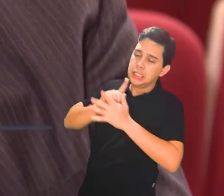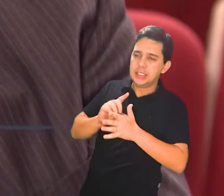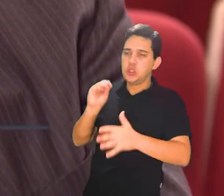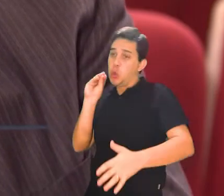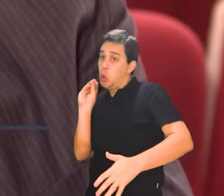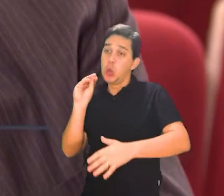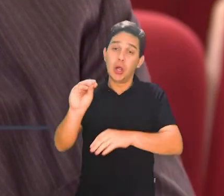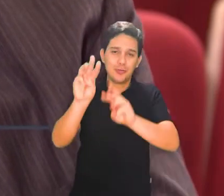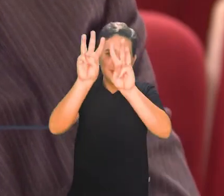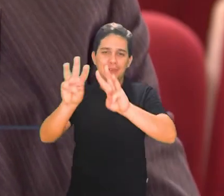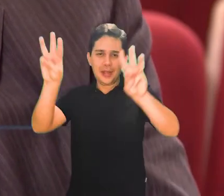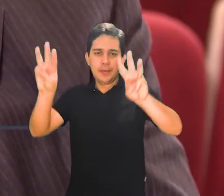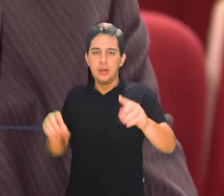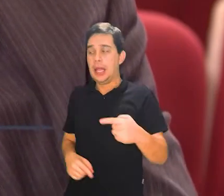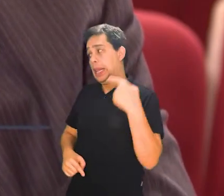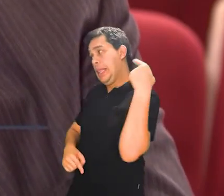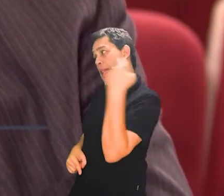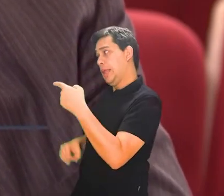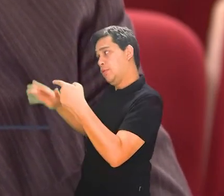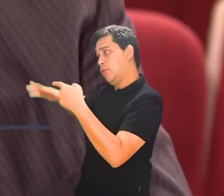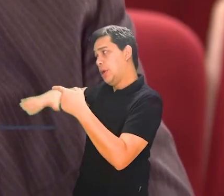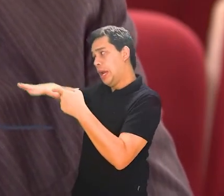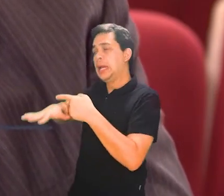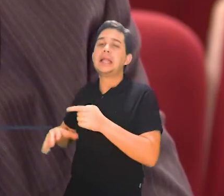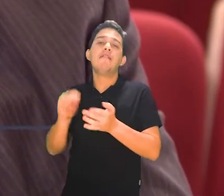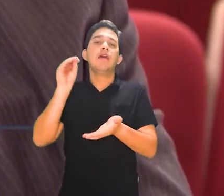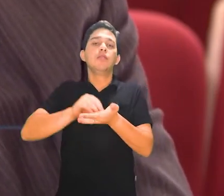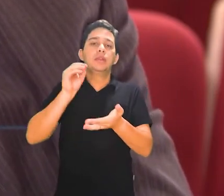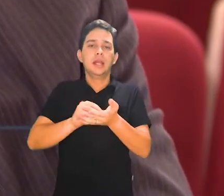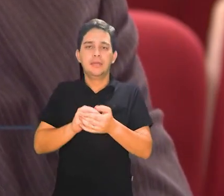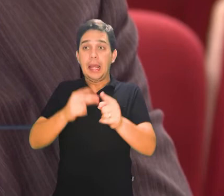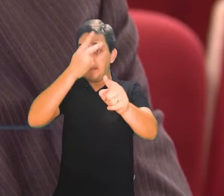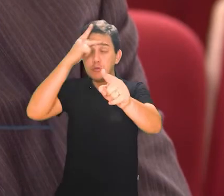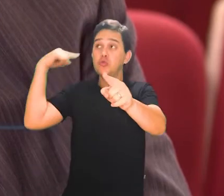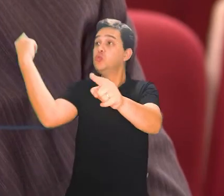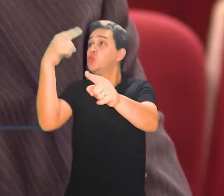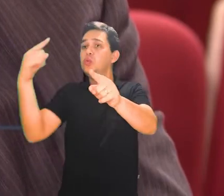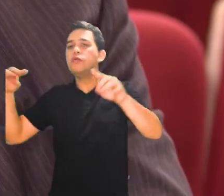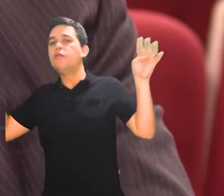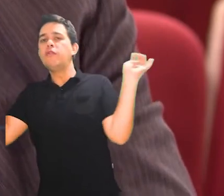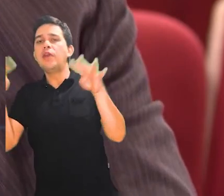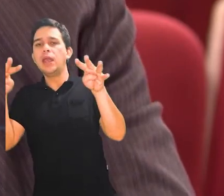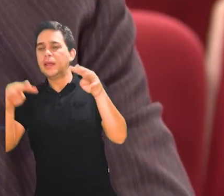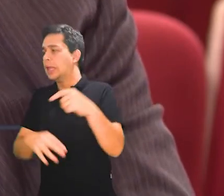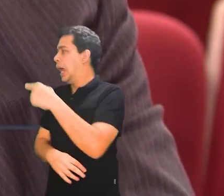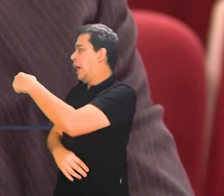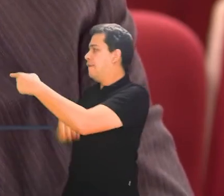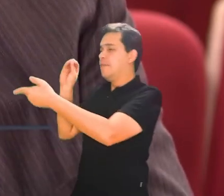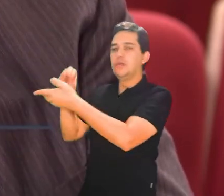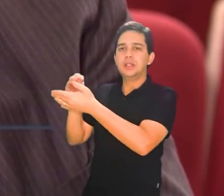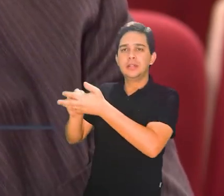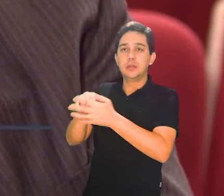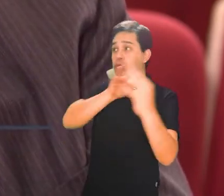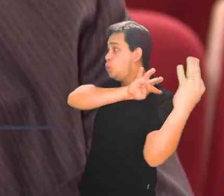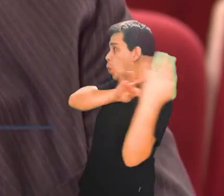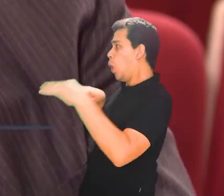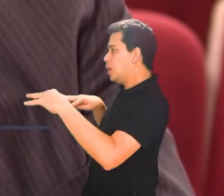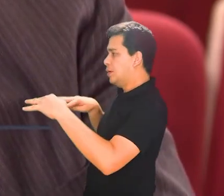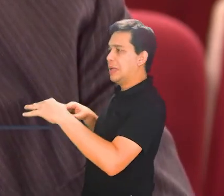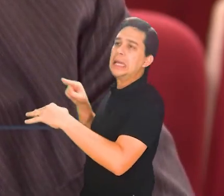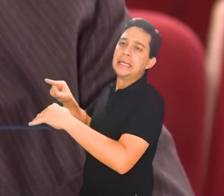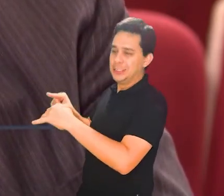A matéria referente à área da criminalidade, matéria referente à área da cidadania, meio